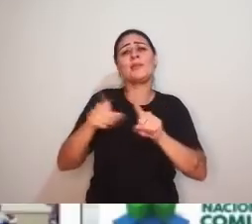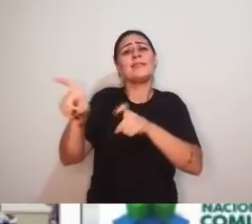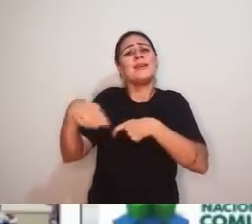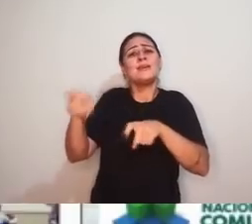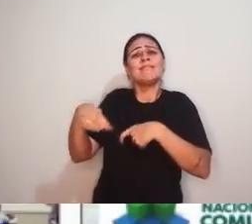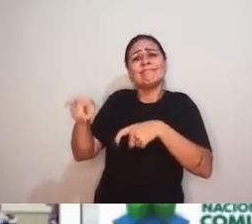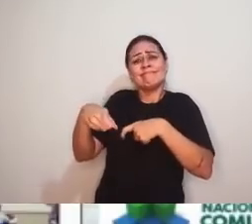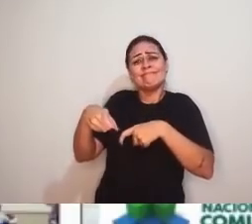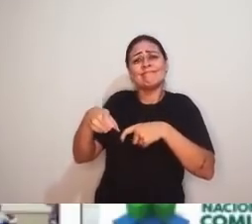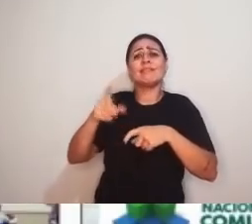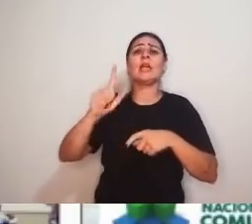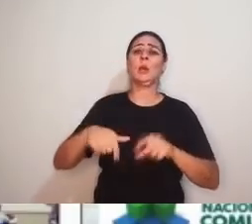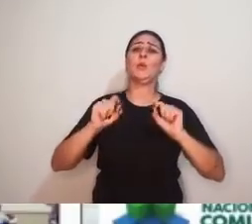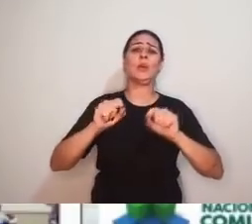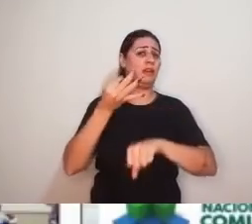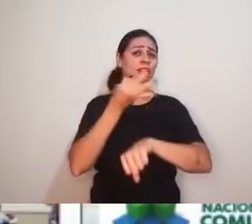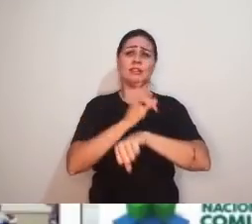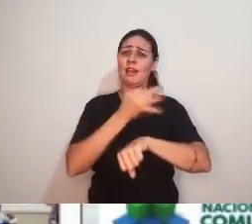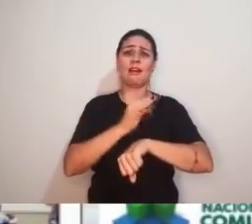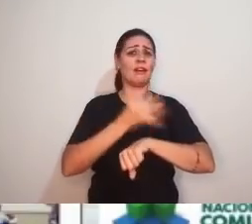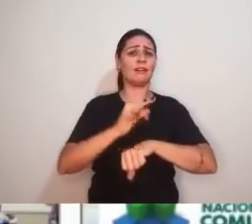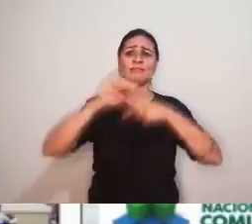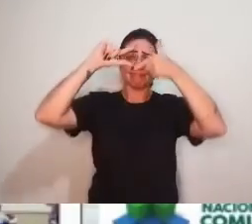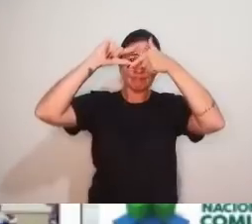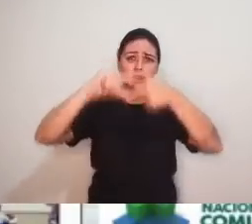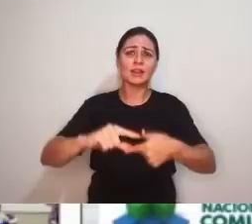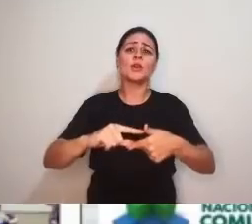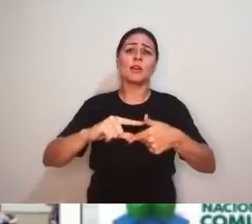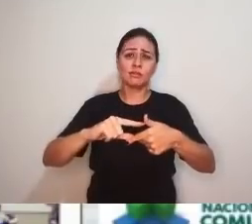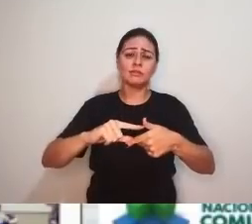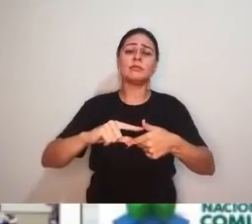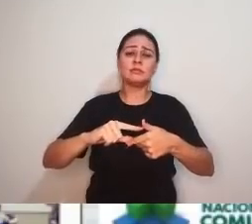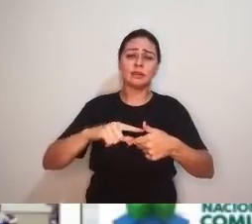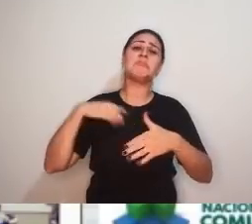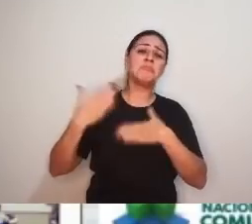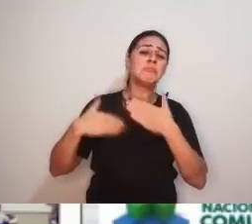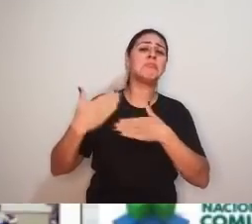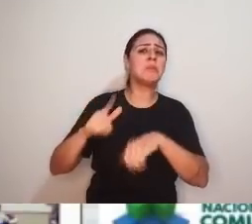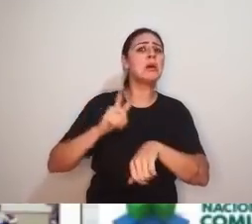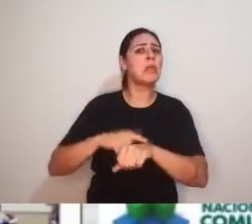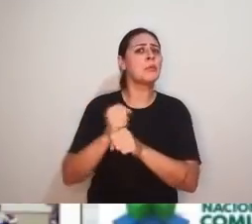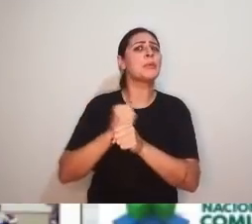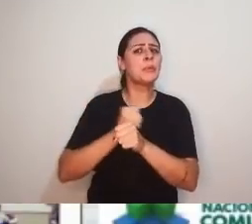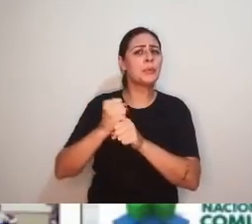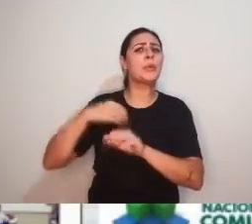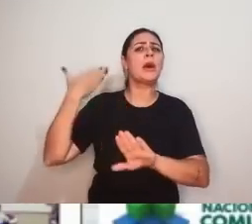Naquela realidade, era tecnicismo na veia. Isso me acompanhou